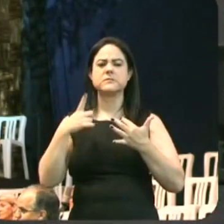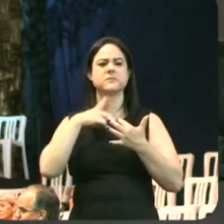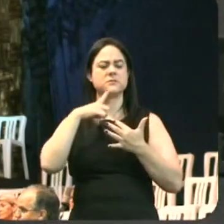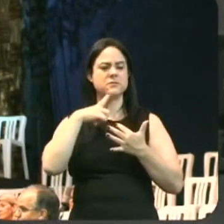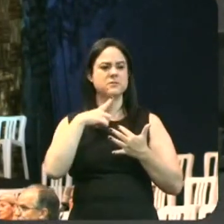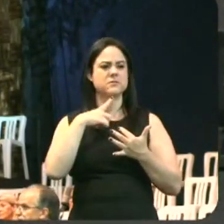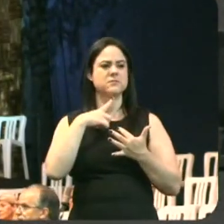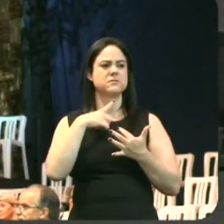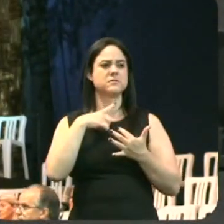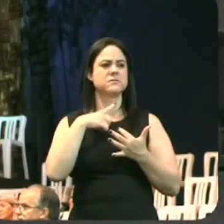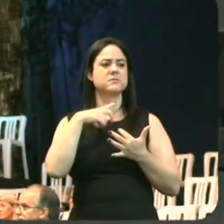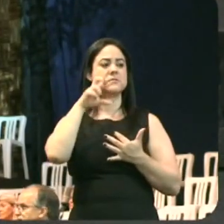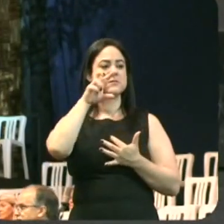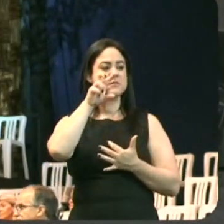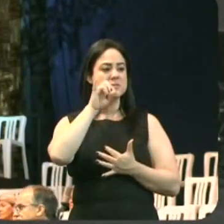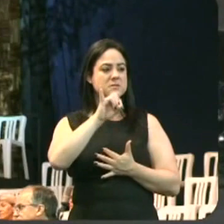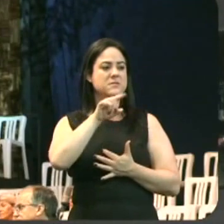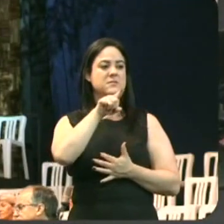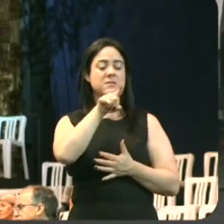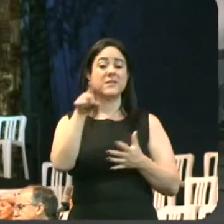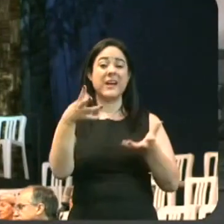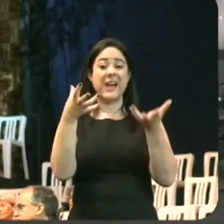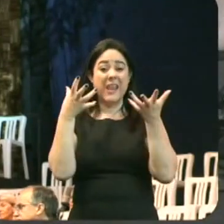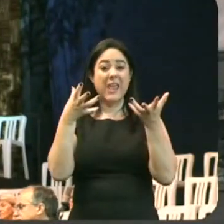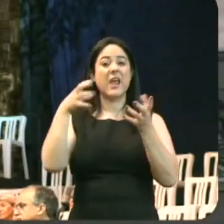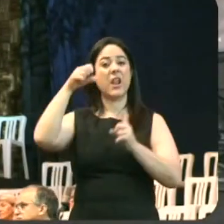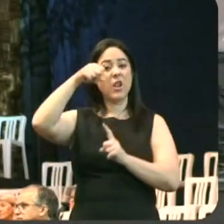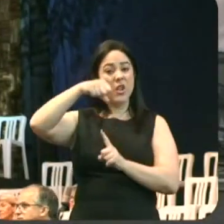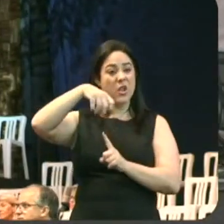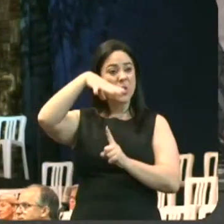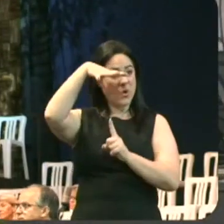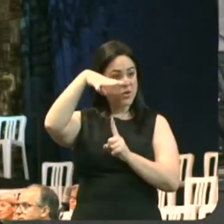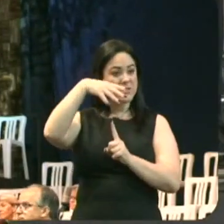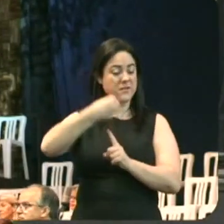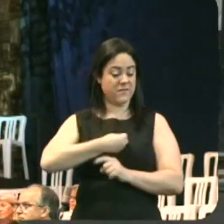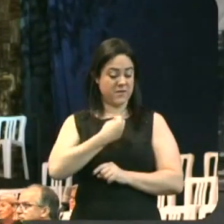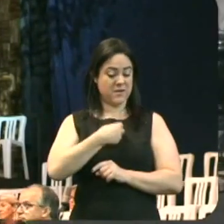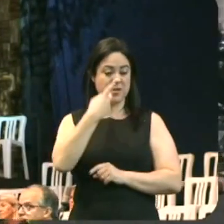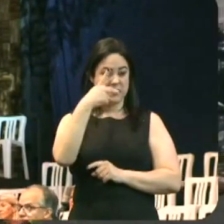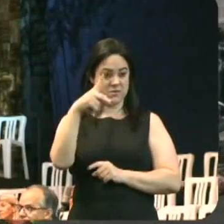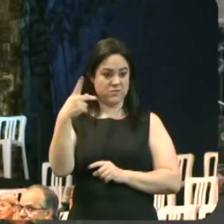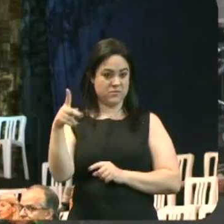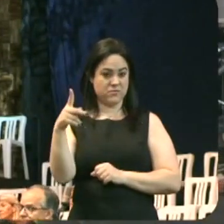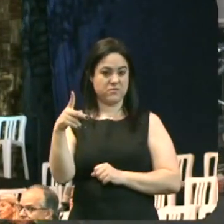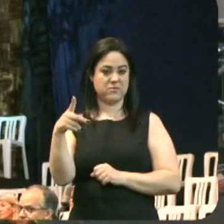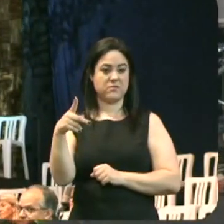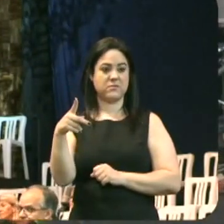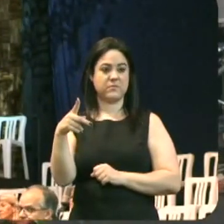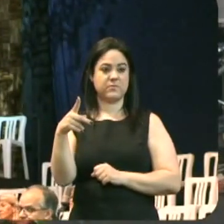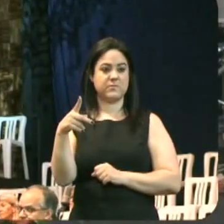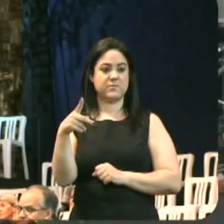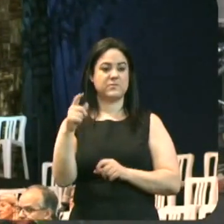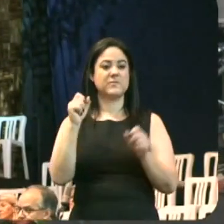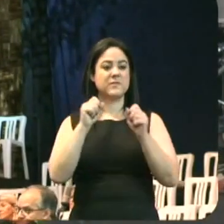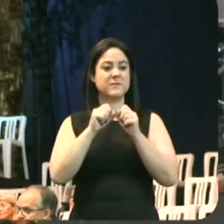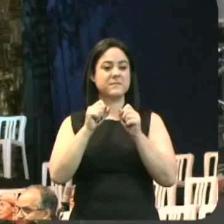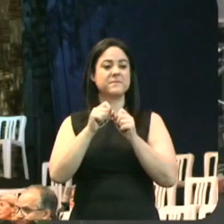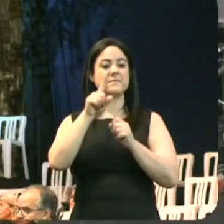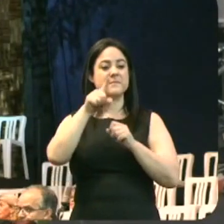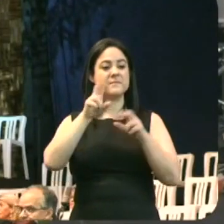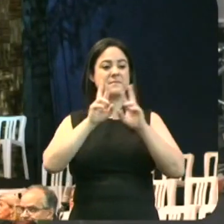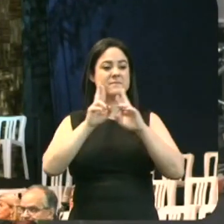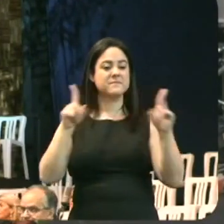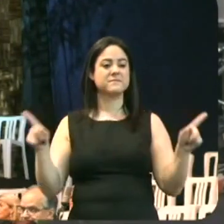cá. Se você quer que a luz de Jesus entre na tua vida, para fazer